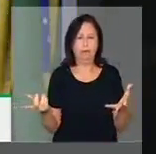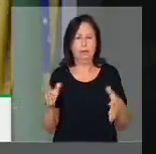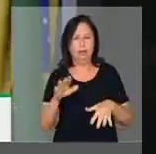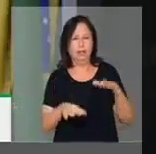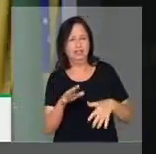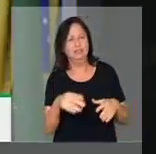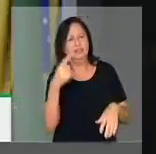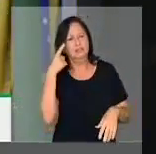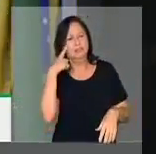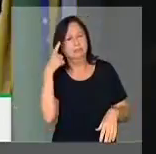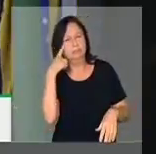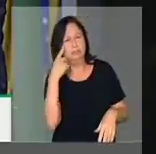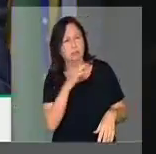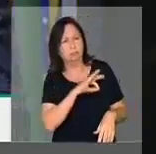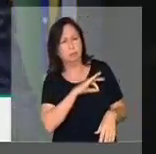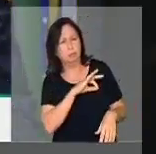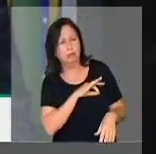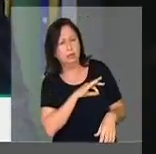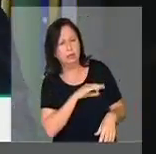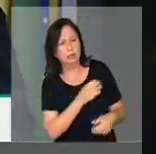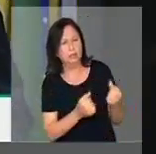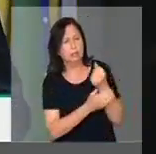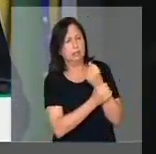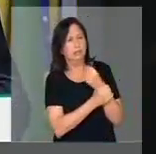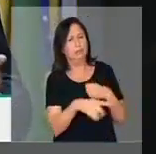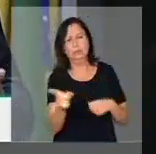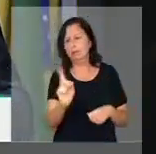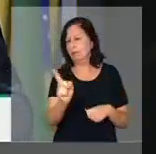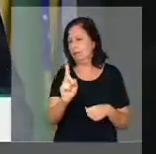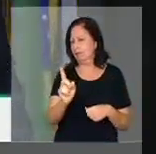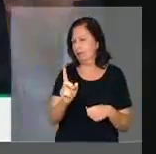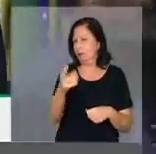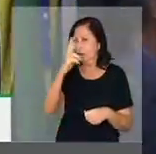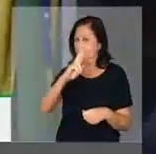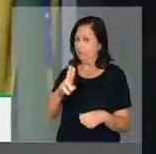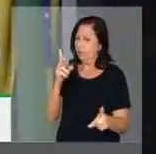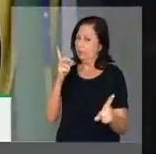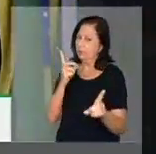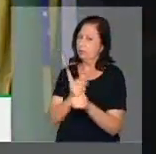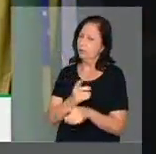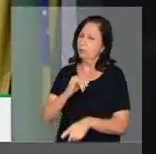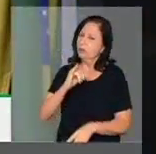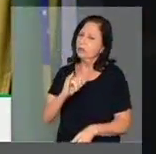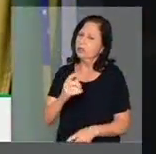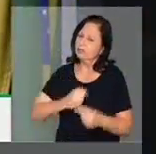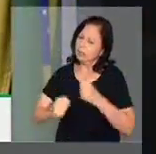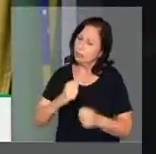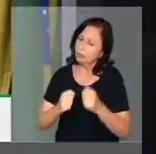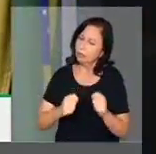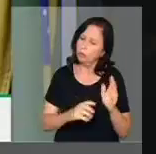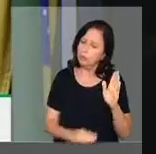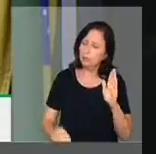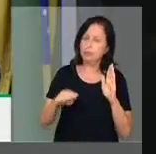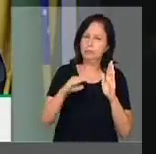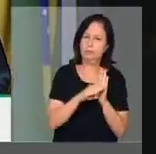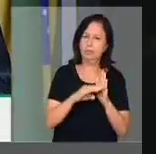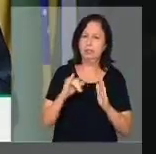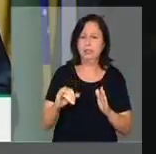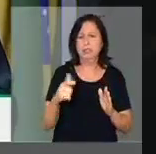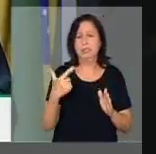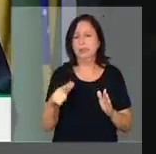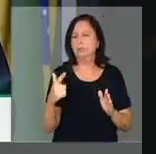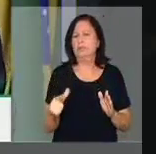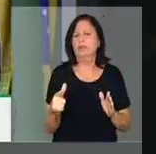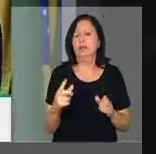segurança. Não, mas a solução é econômica. Se não tiver solução econômica, não tem emprego. Se o país não cresce, não